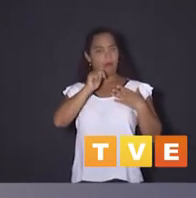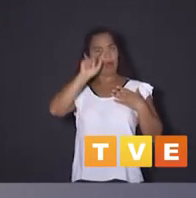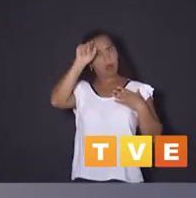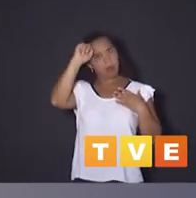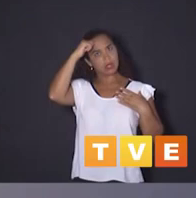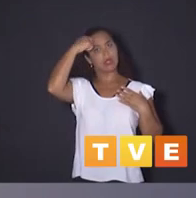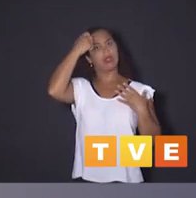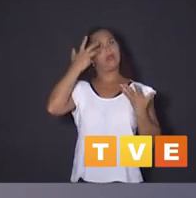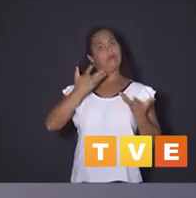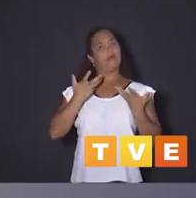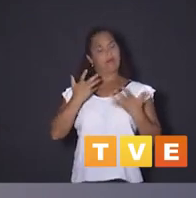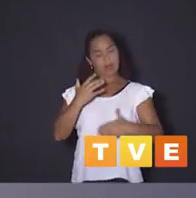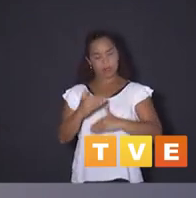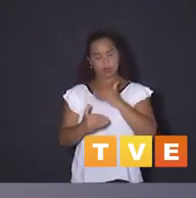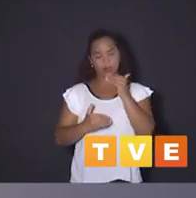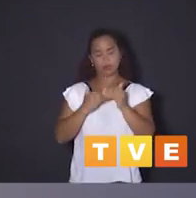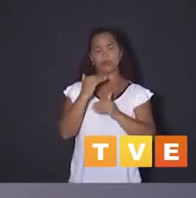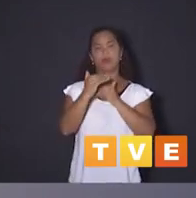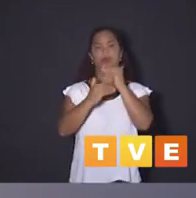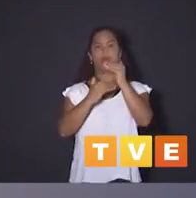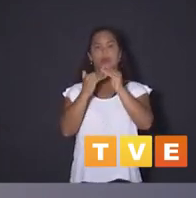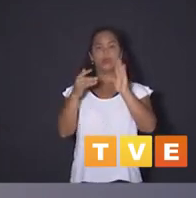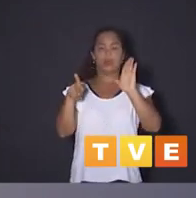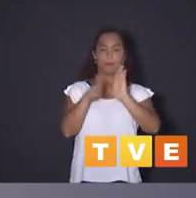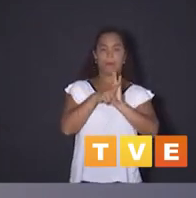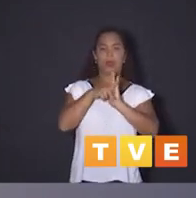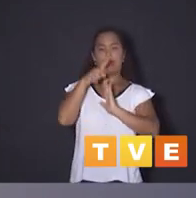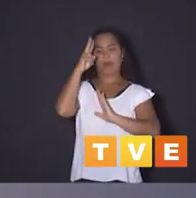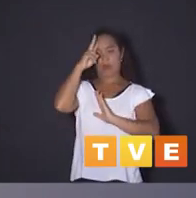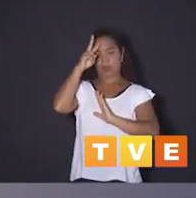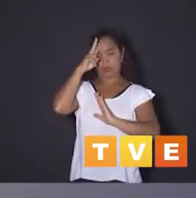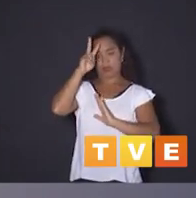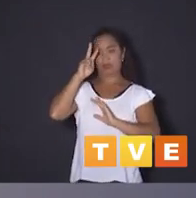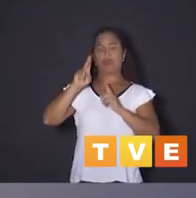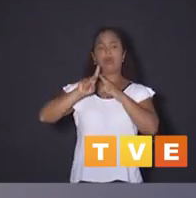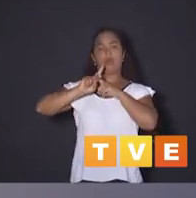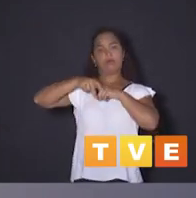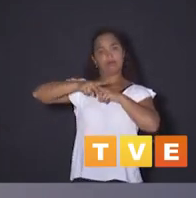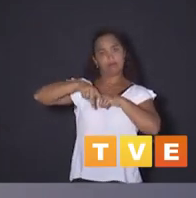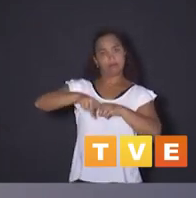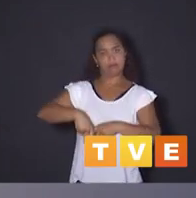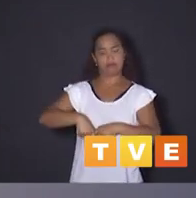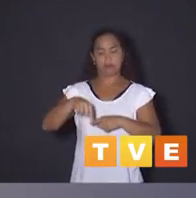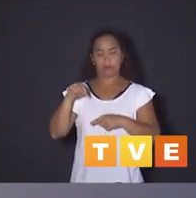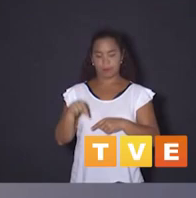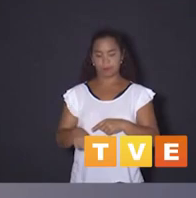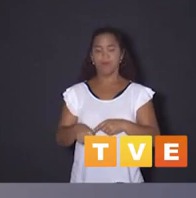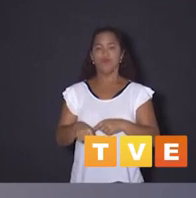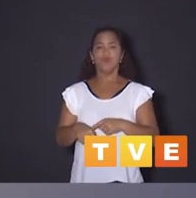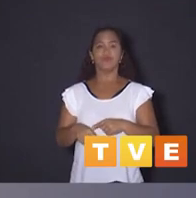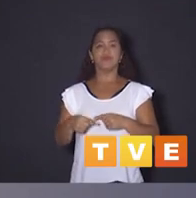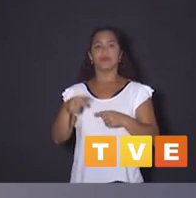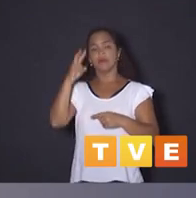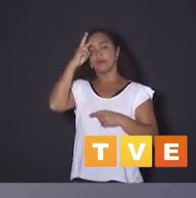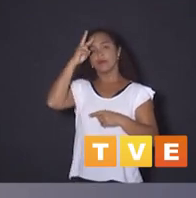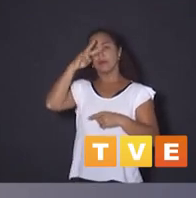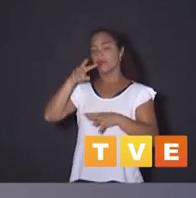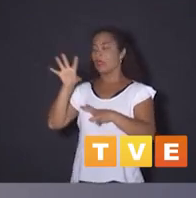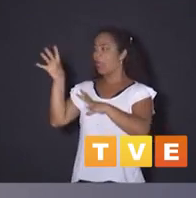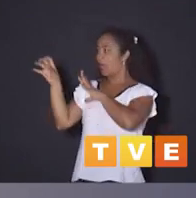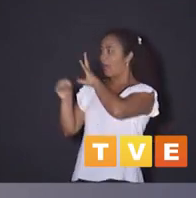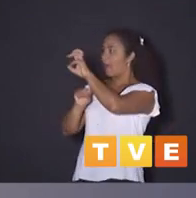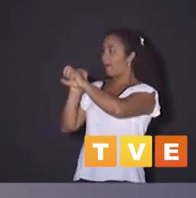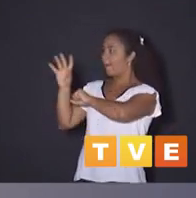narrativa por ratificação de uma história que nos foi usurpada a partir do processo de captura escravização das